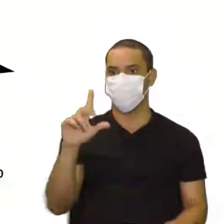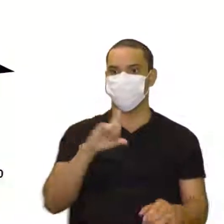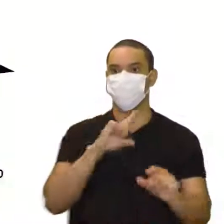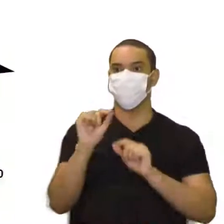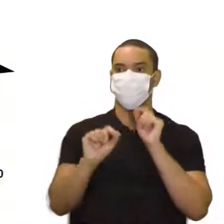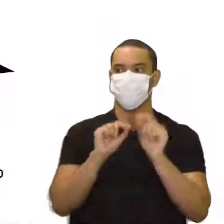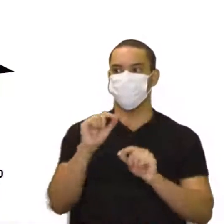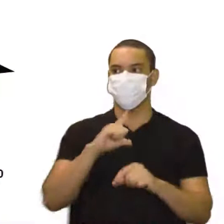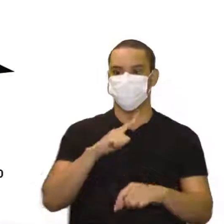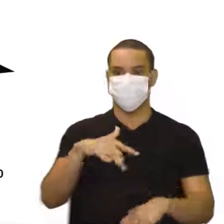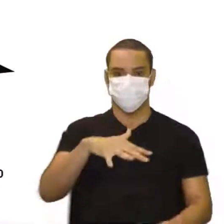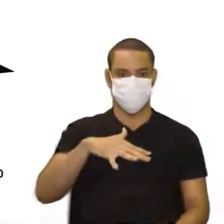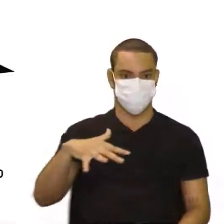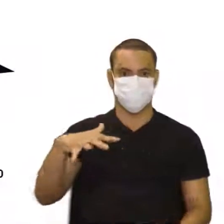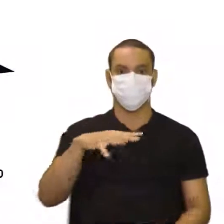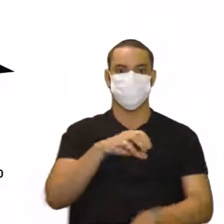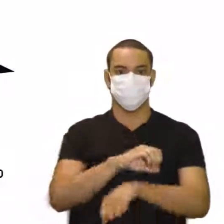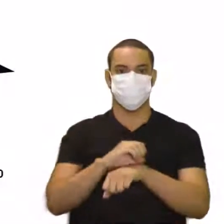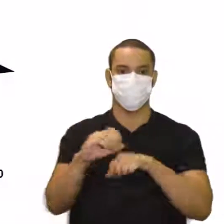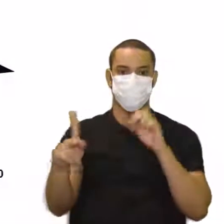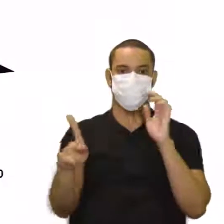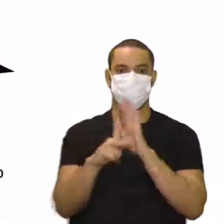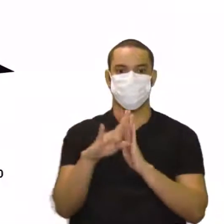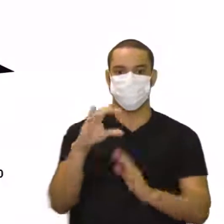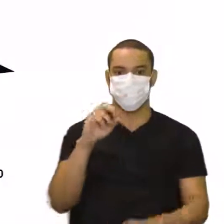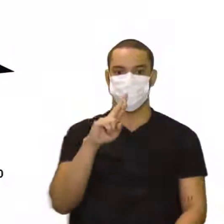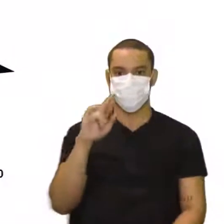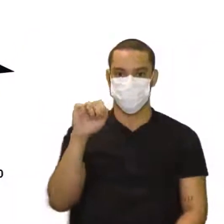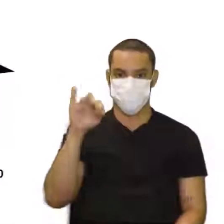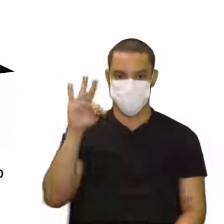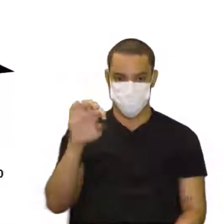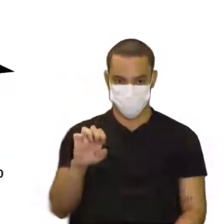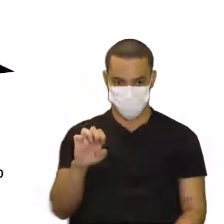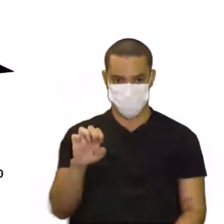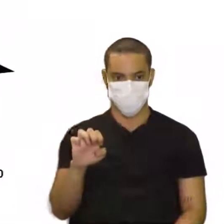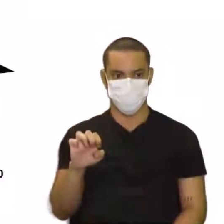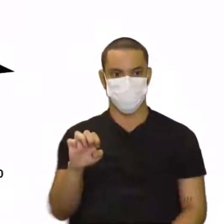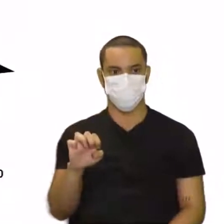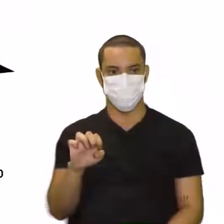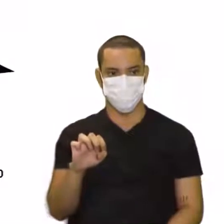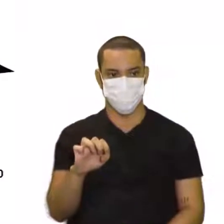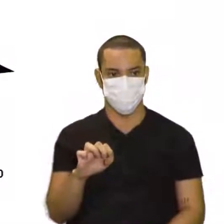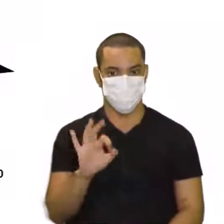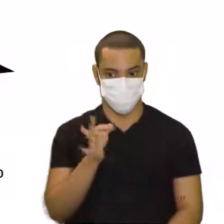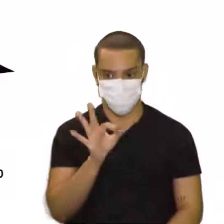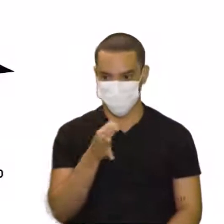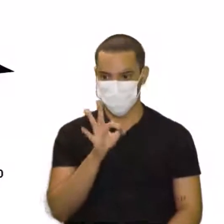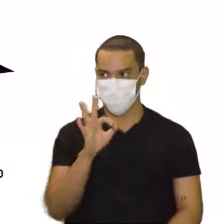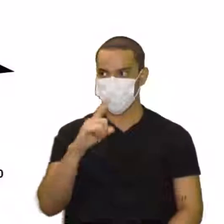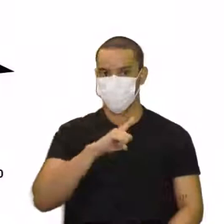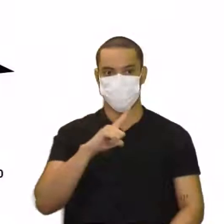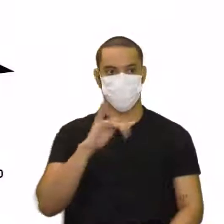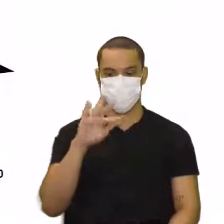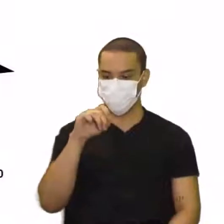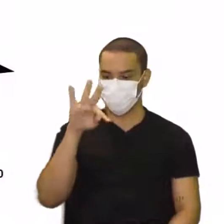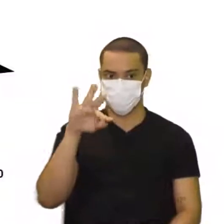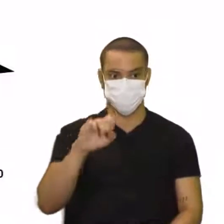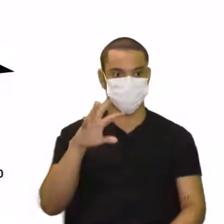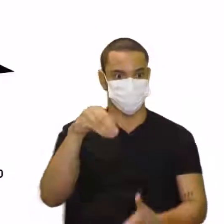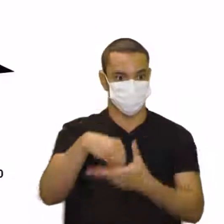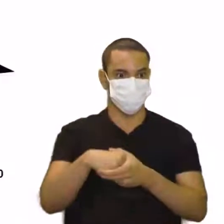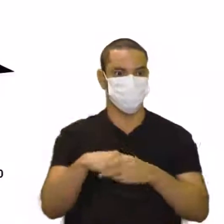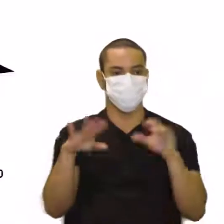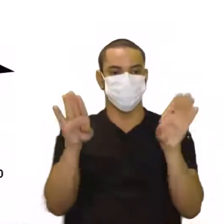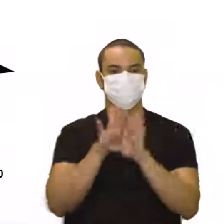Campo induzido pela corrente. Lembra, pessoal? Eu tenho campo da fonte, do condutor, e eu